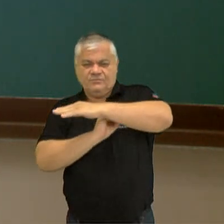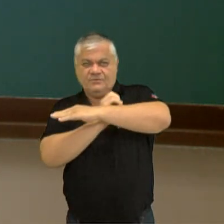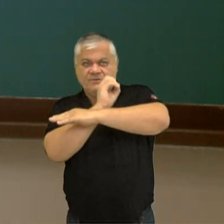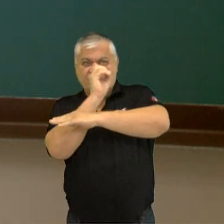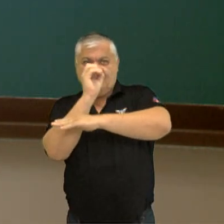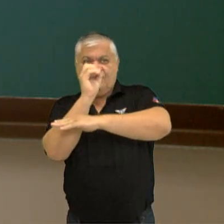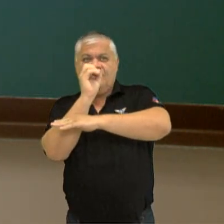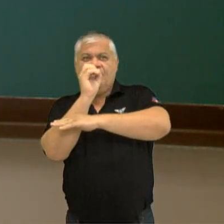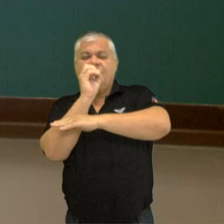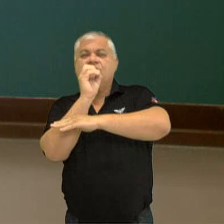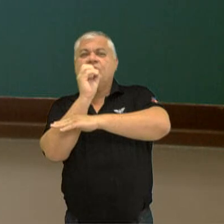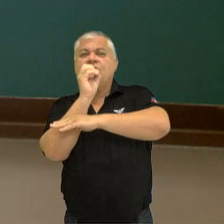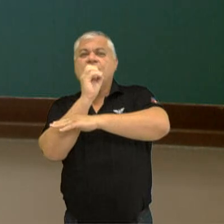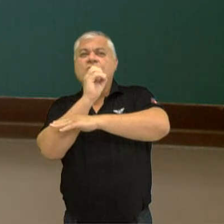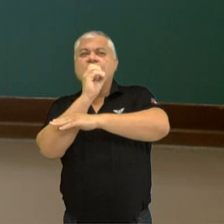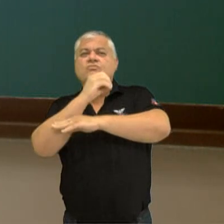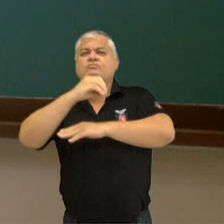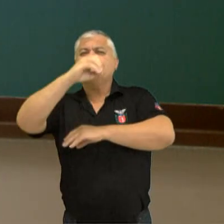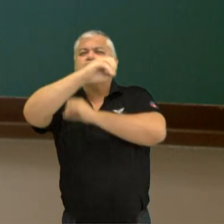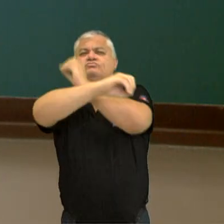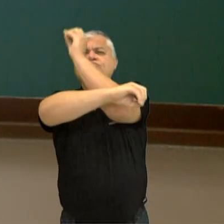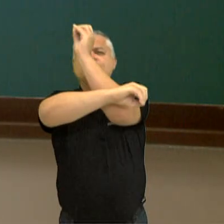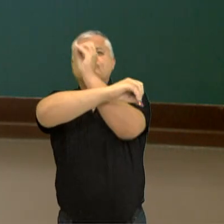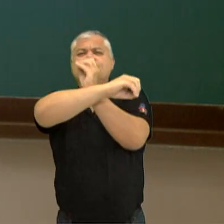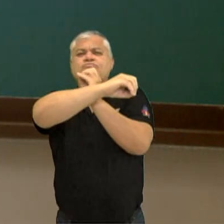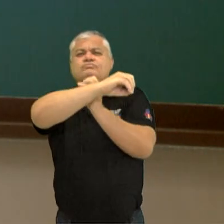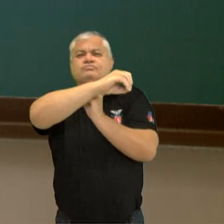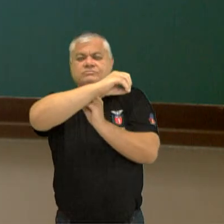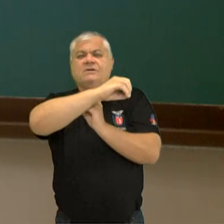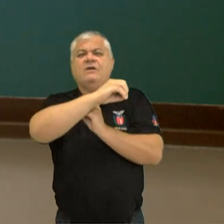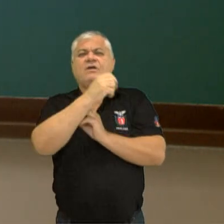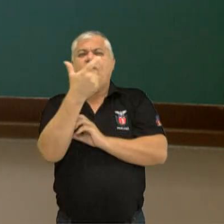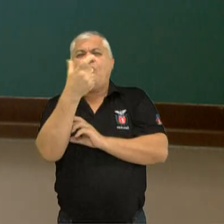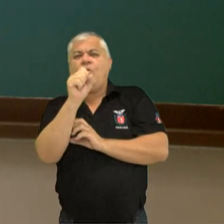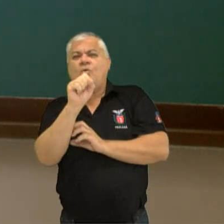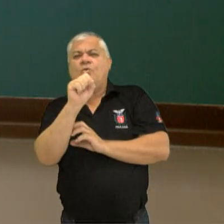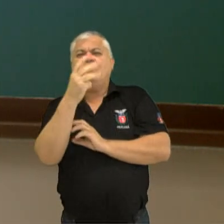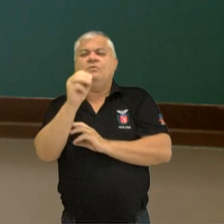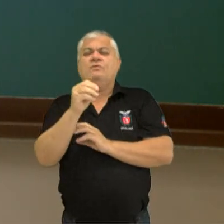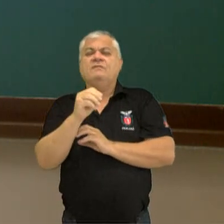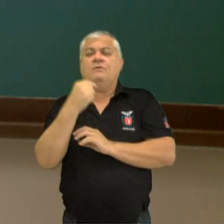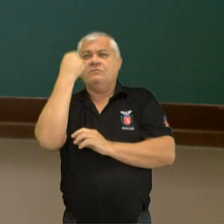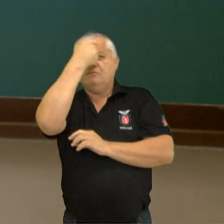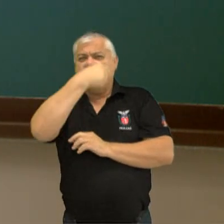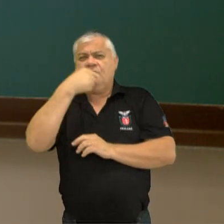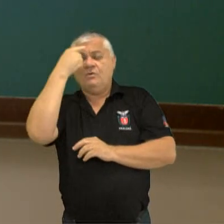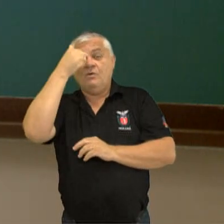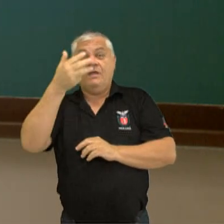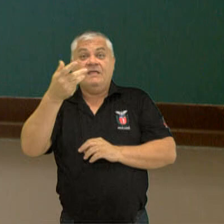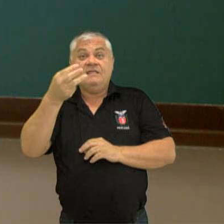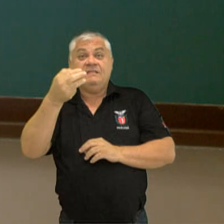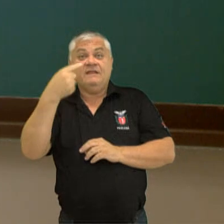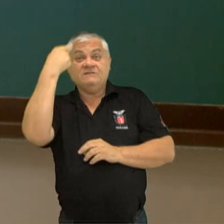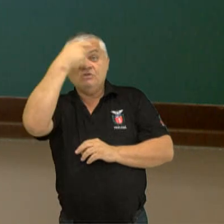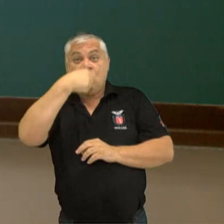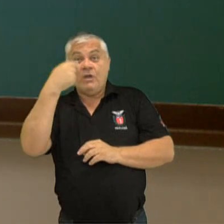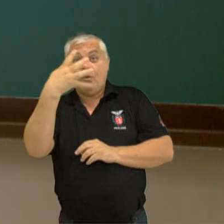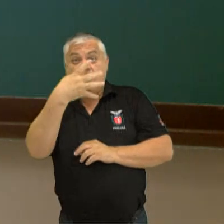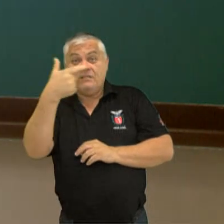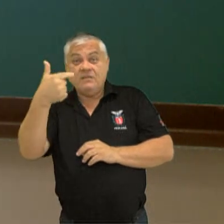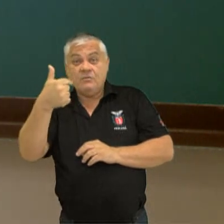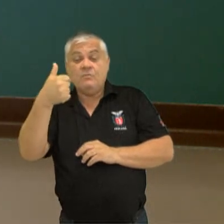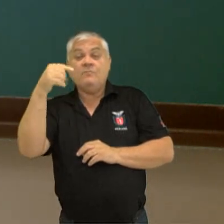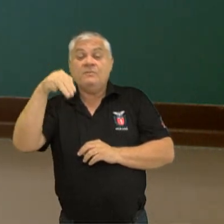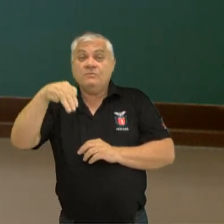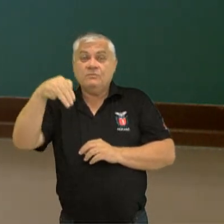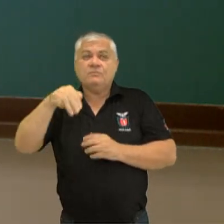manhã e se pôs às 20h11. Isso quer dizer que o dia teve uma duração de 13 horas e 41 minutos.